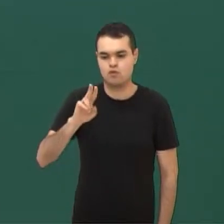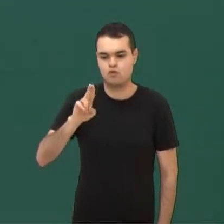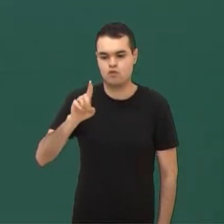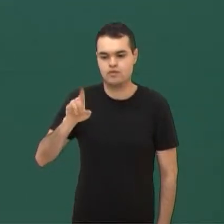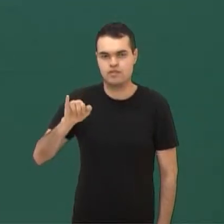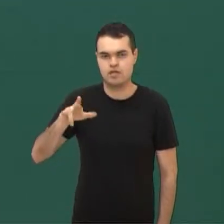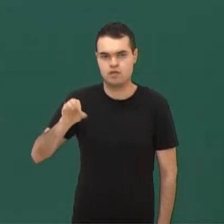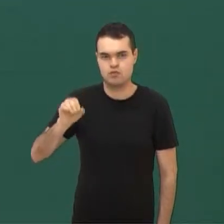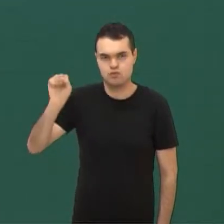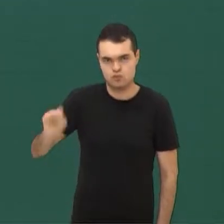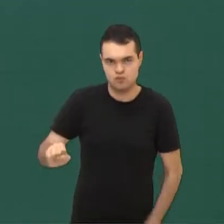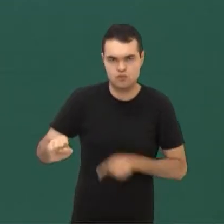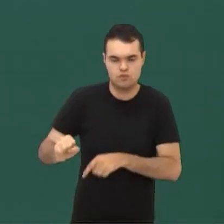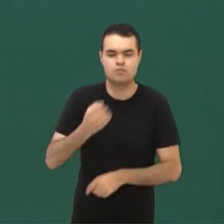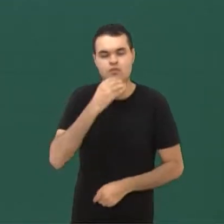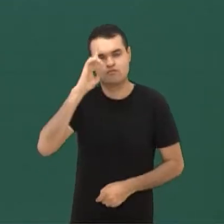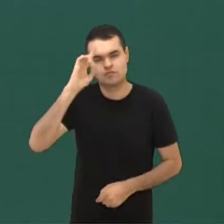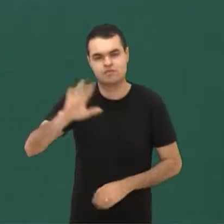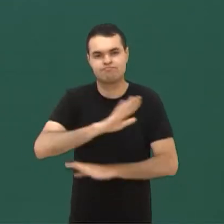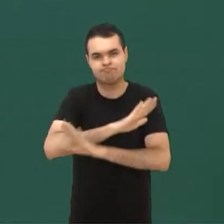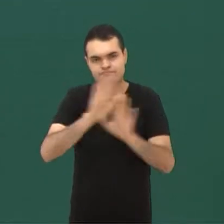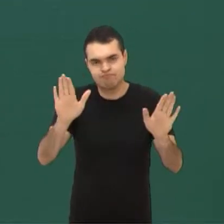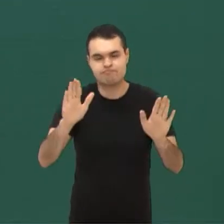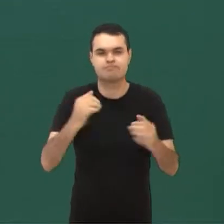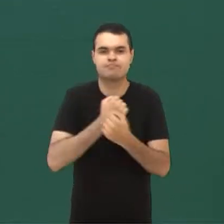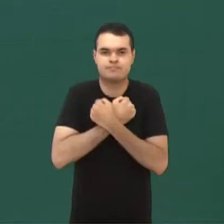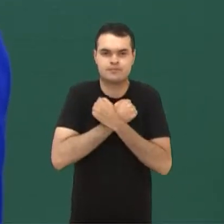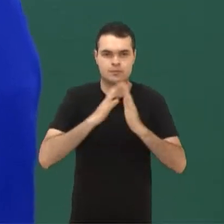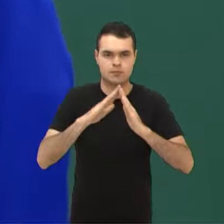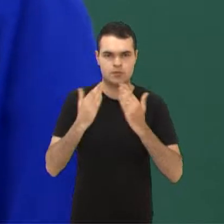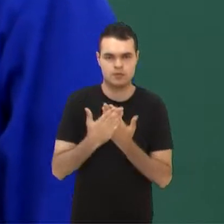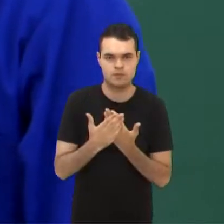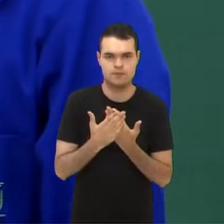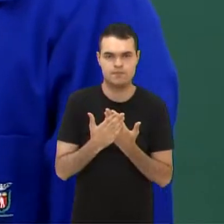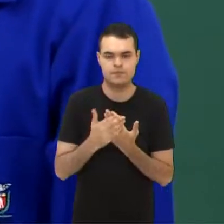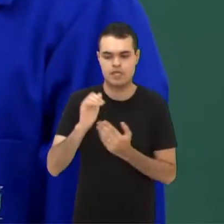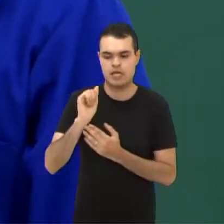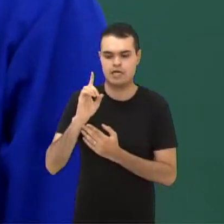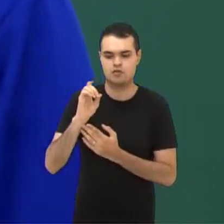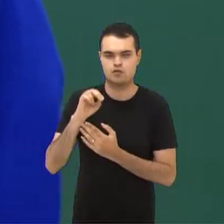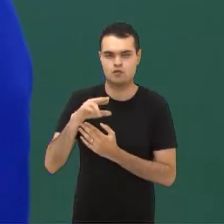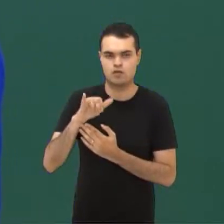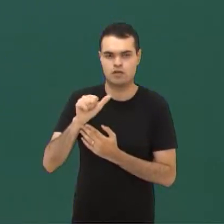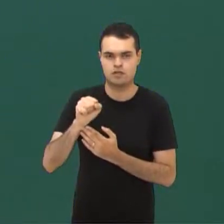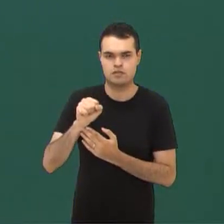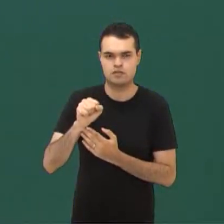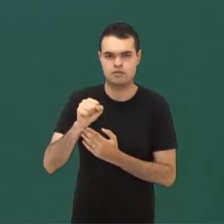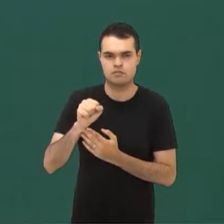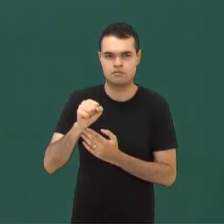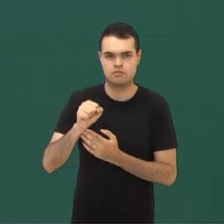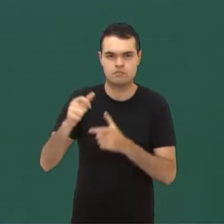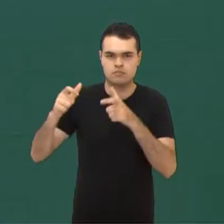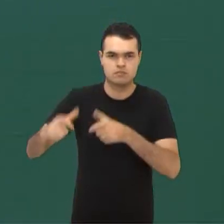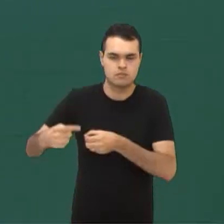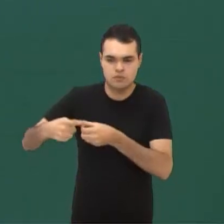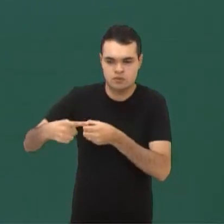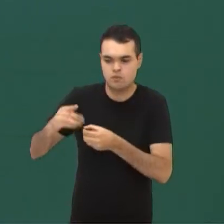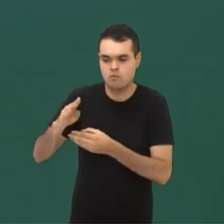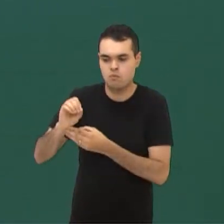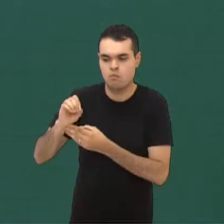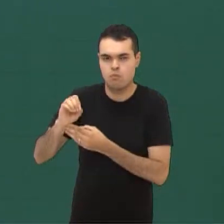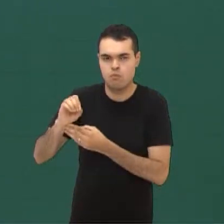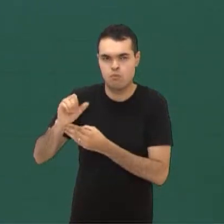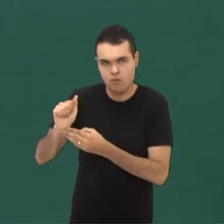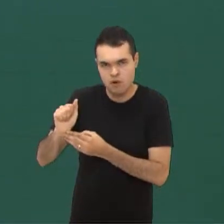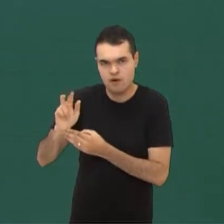dia para você também, Ana. Um abraço para o Colégio Estadual Adonis. de Boa Ventura de São Roque, tá?